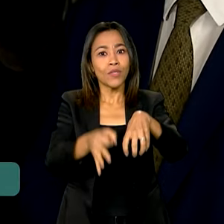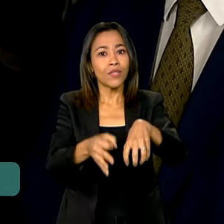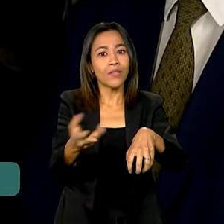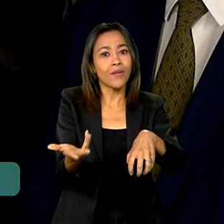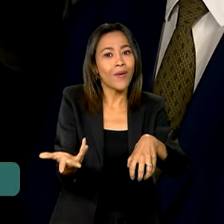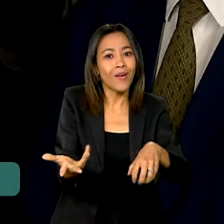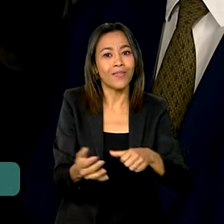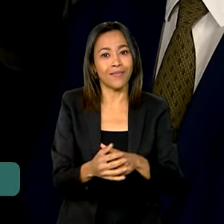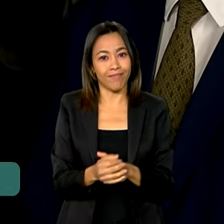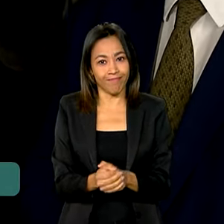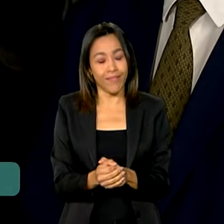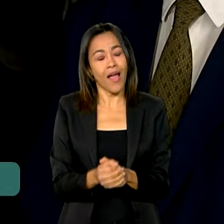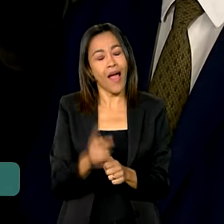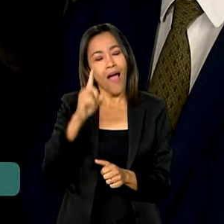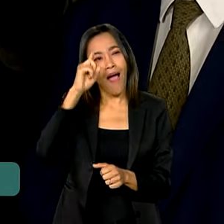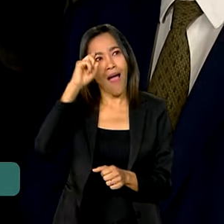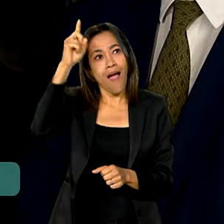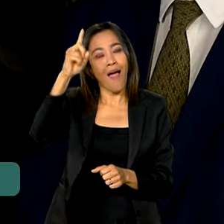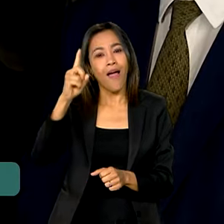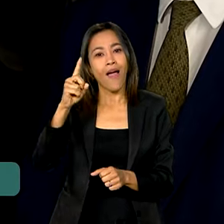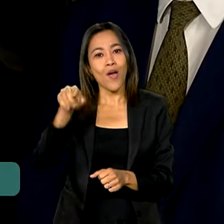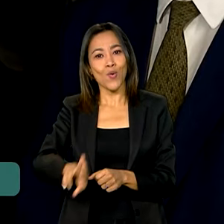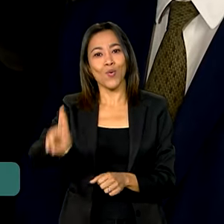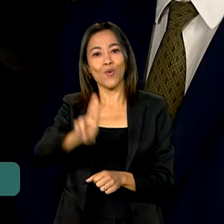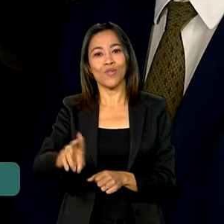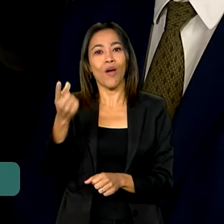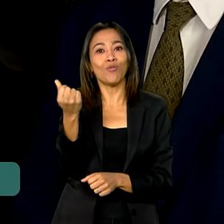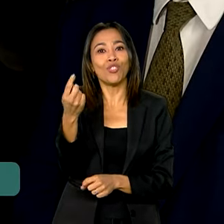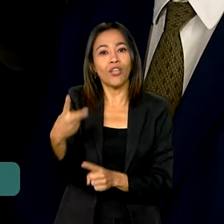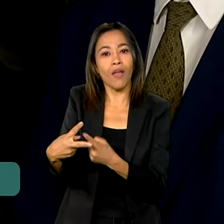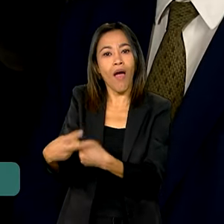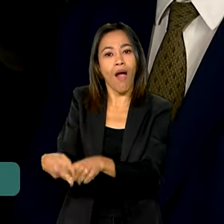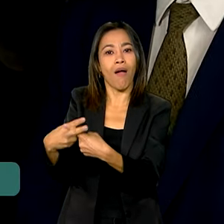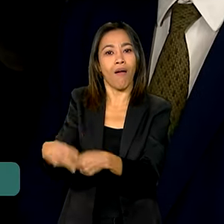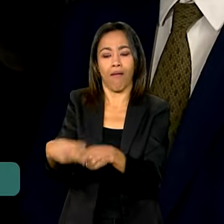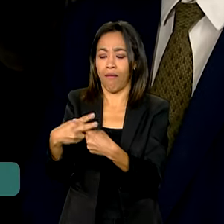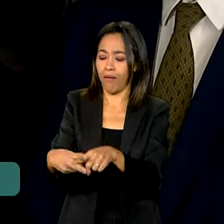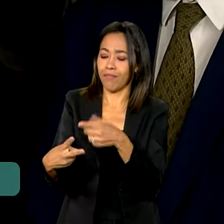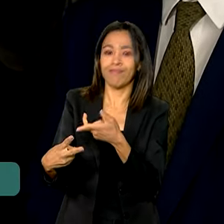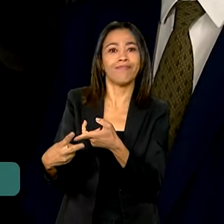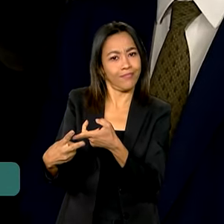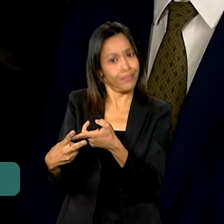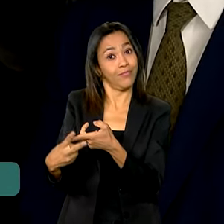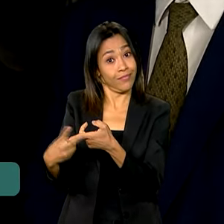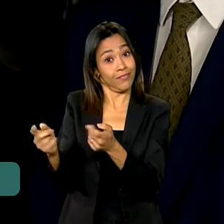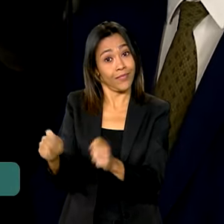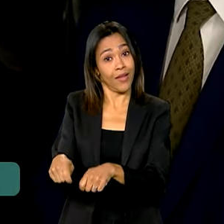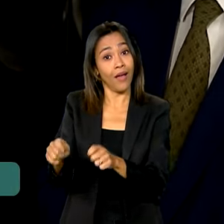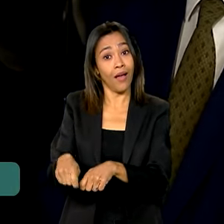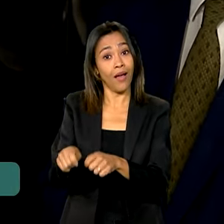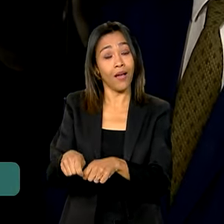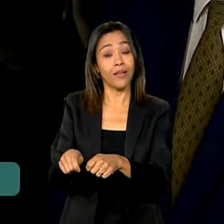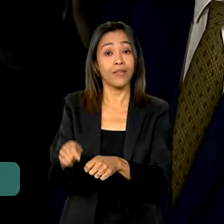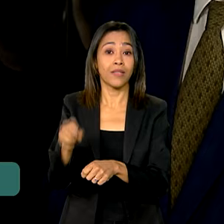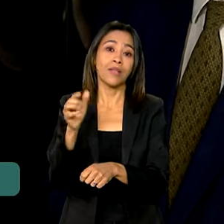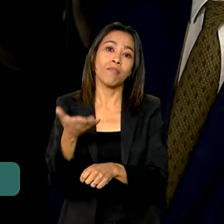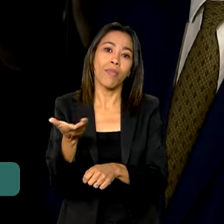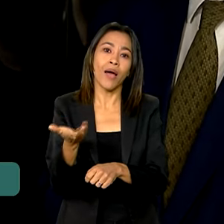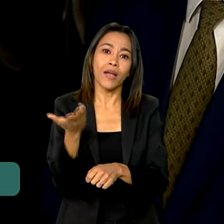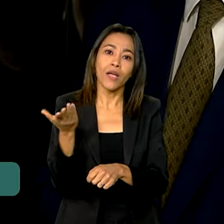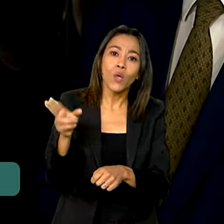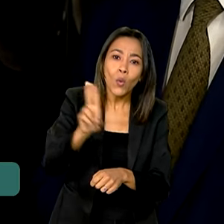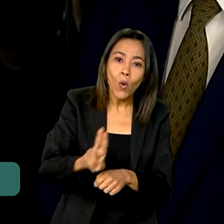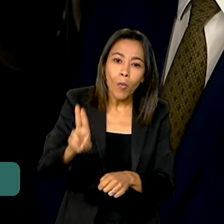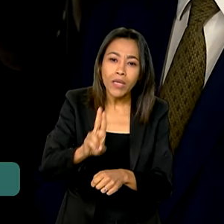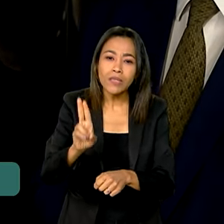nós usamos o dinheiro da manutenção para iniciarmos com o jateamento da parte